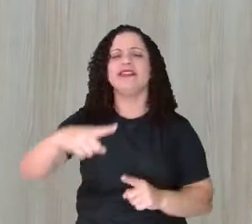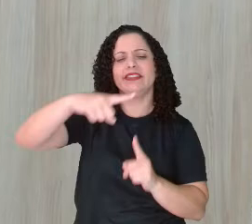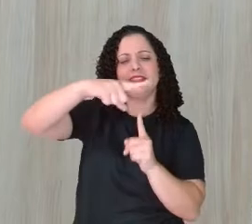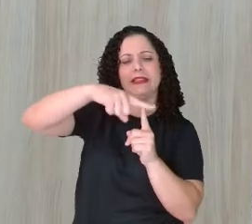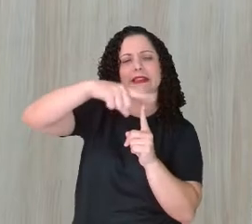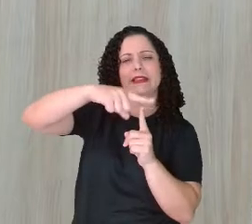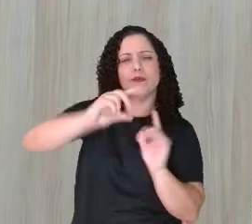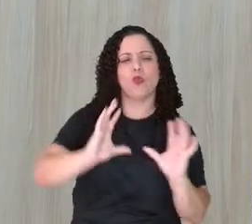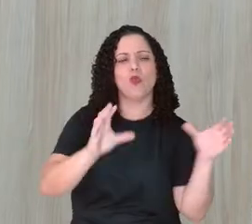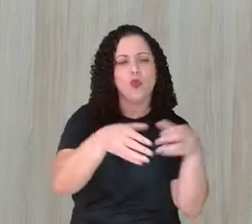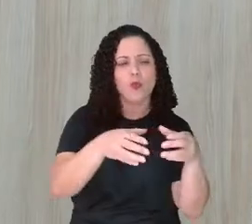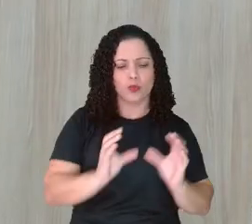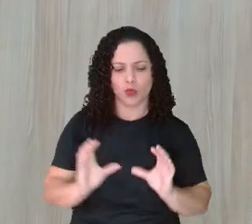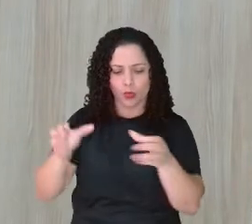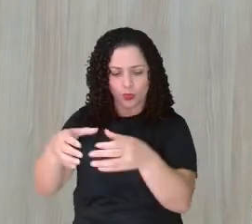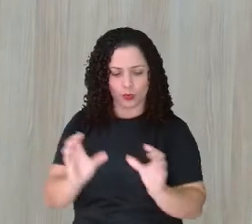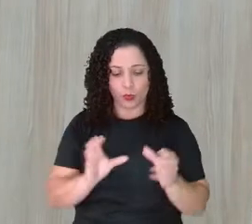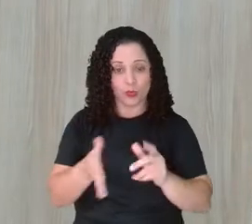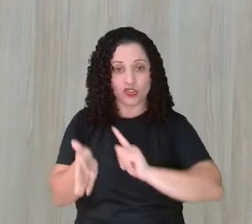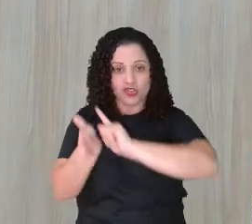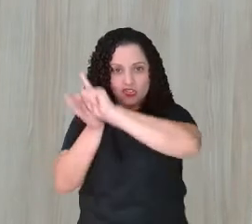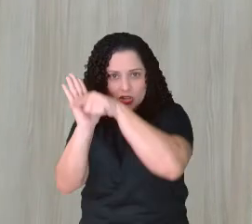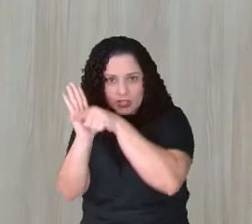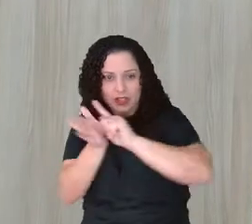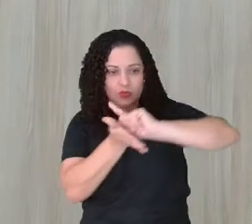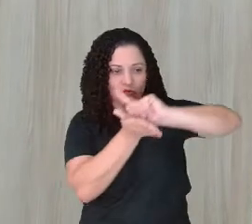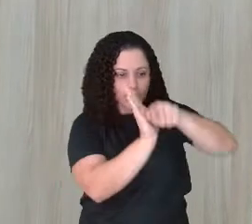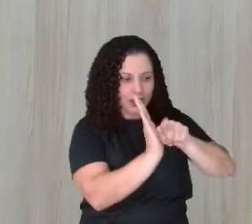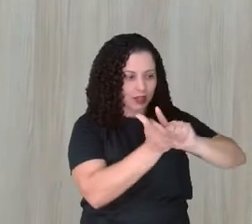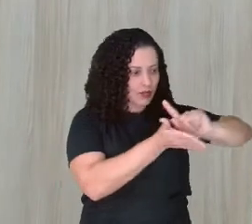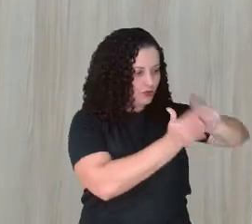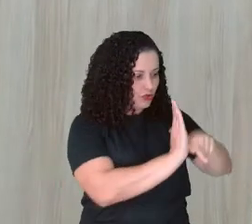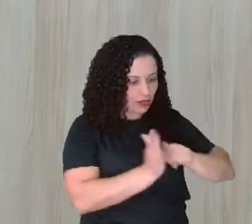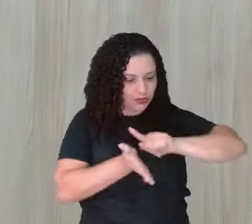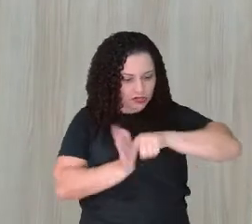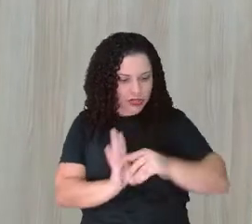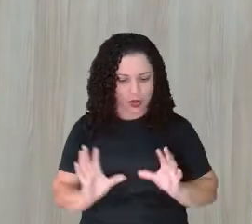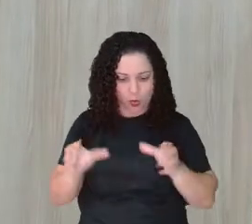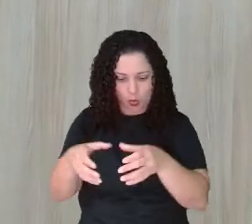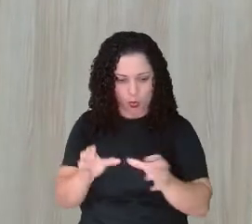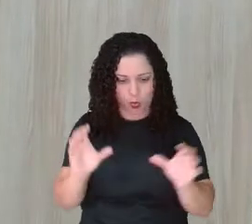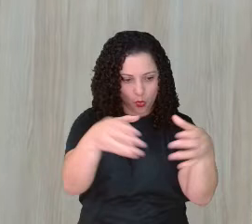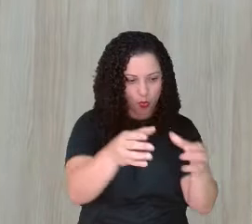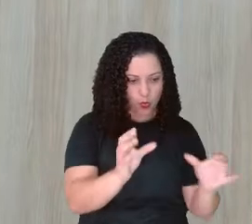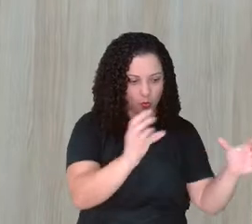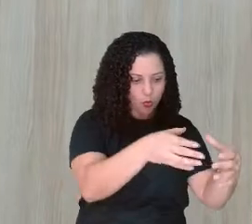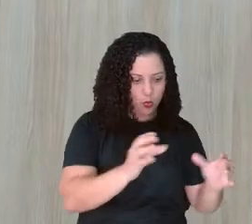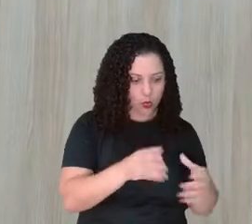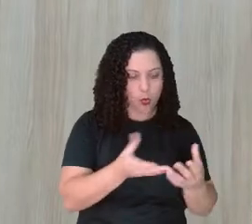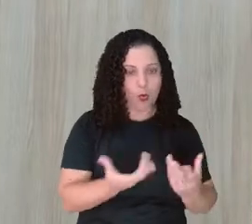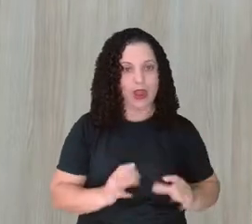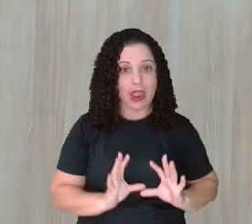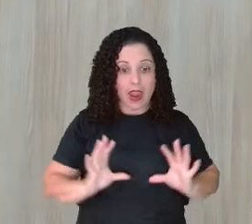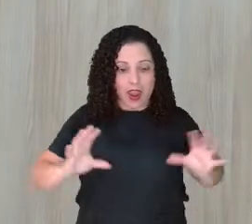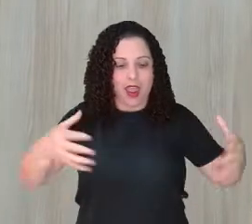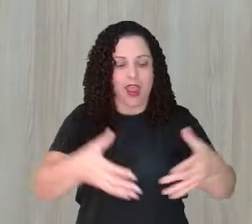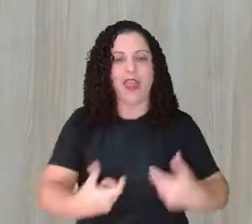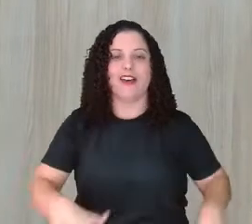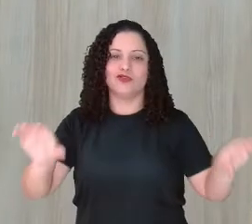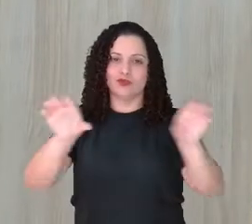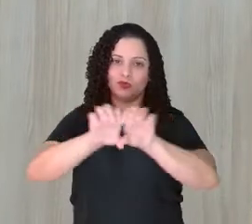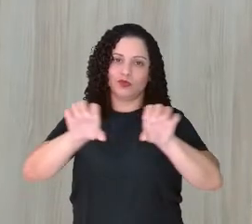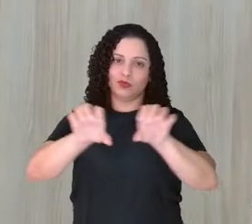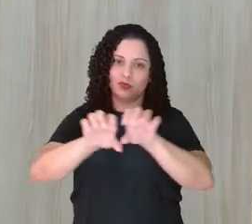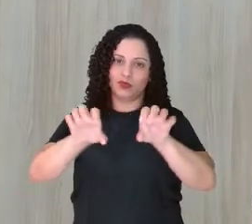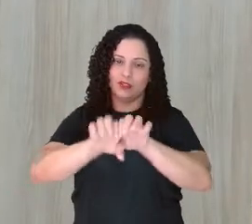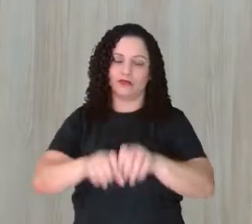caso, agrupamento de gênero, agrupamento de gêneros, não é? É a tipologia, é a estrutura. Olha o